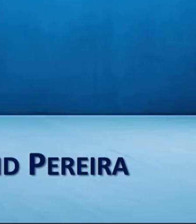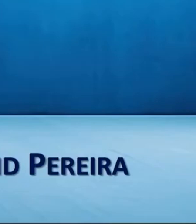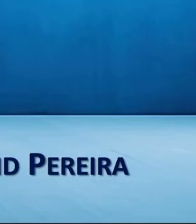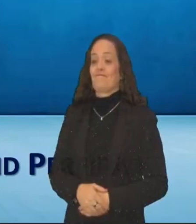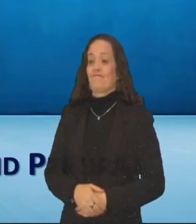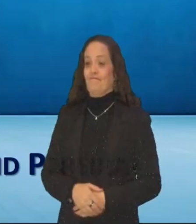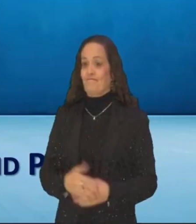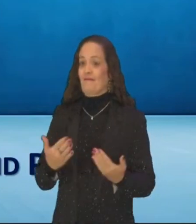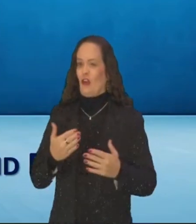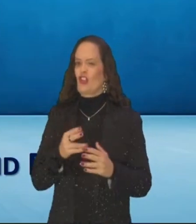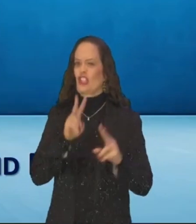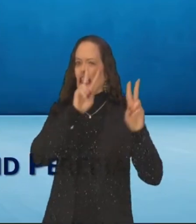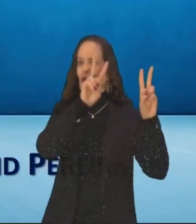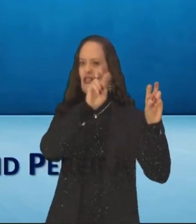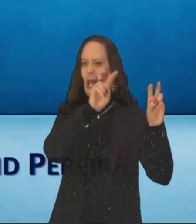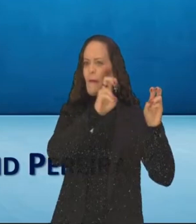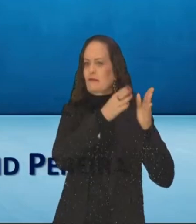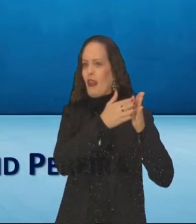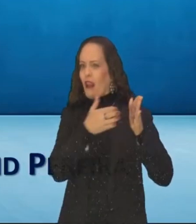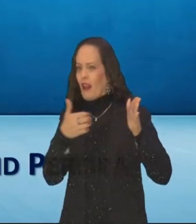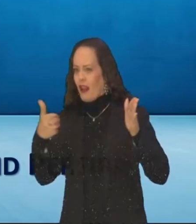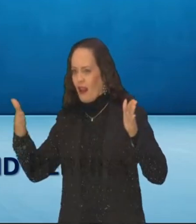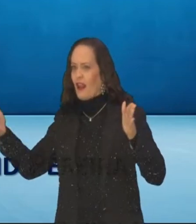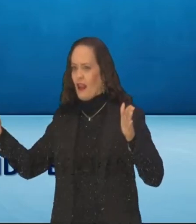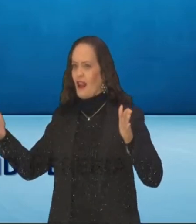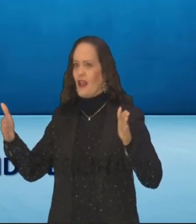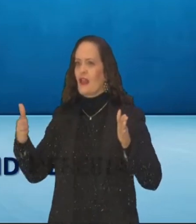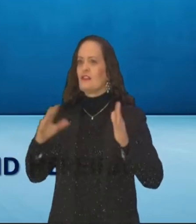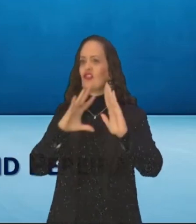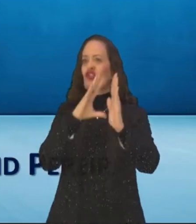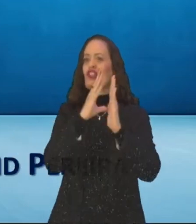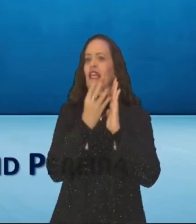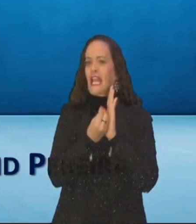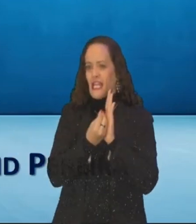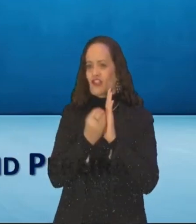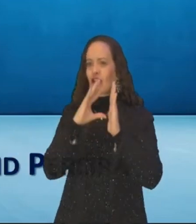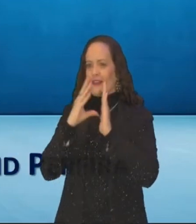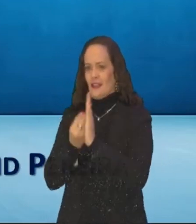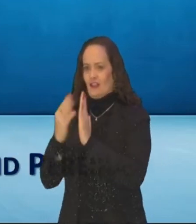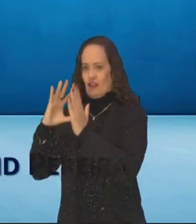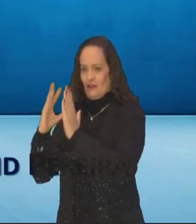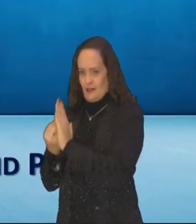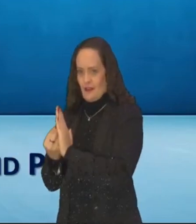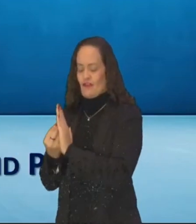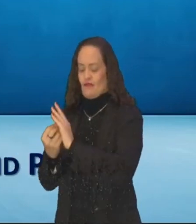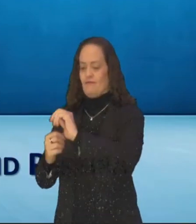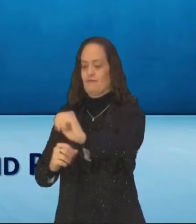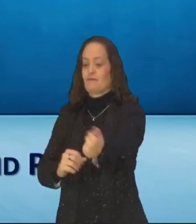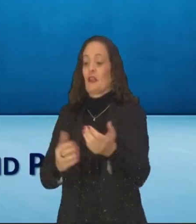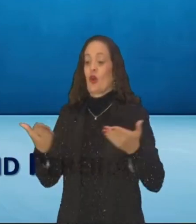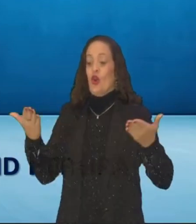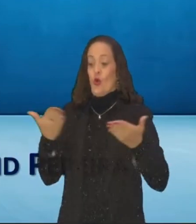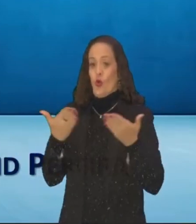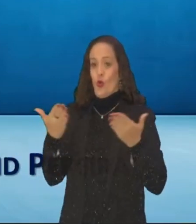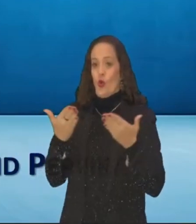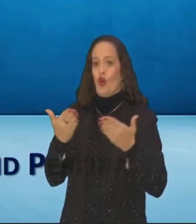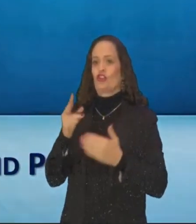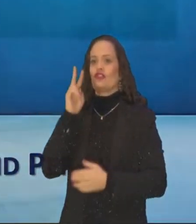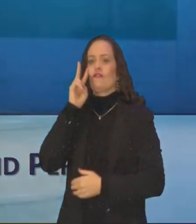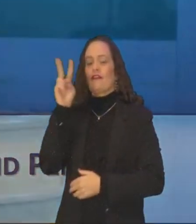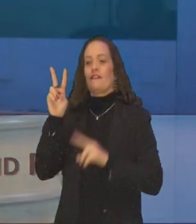Nesta série de mensagens alusivas aos 65 anos desta igreja, veremos hoje pela